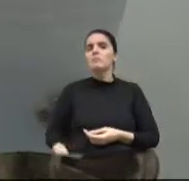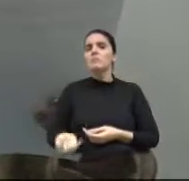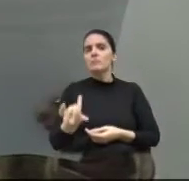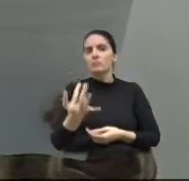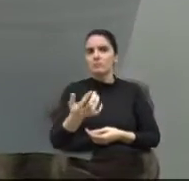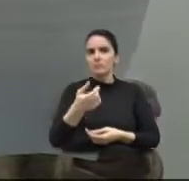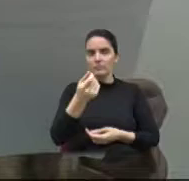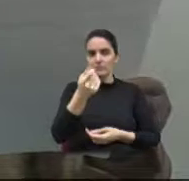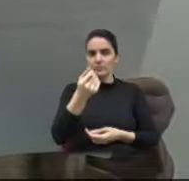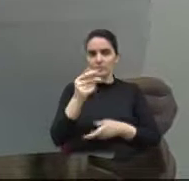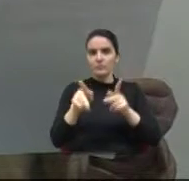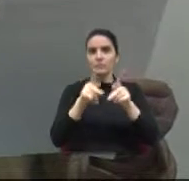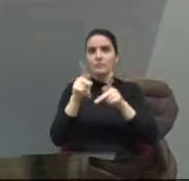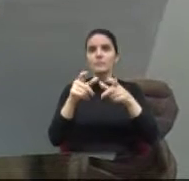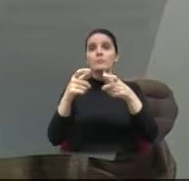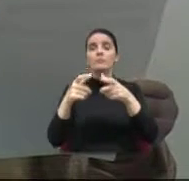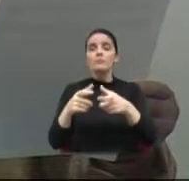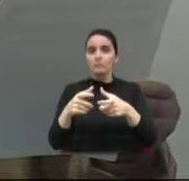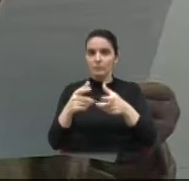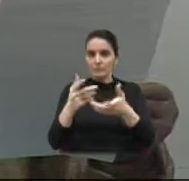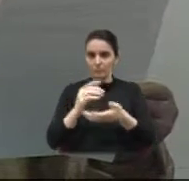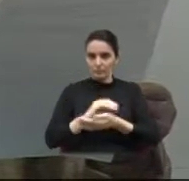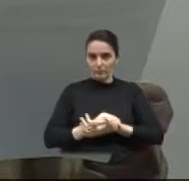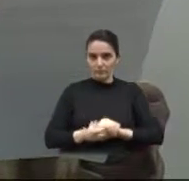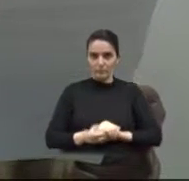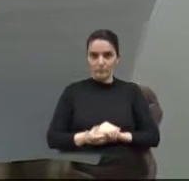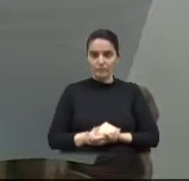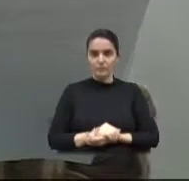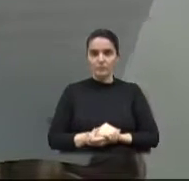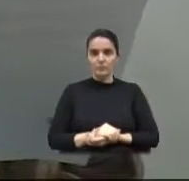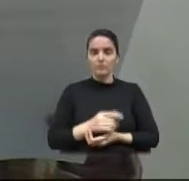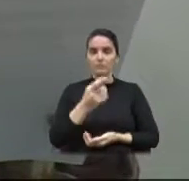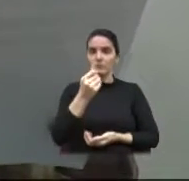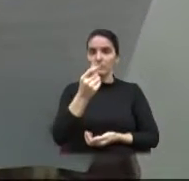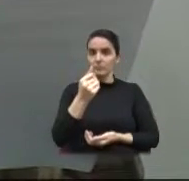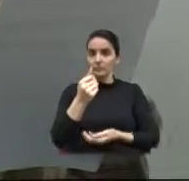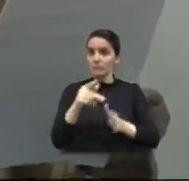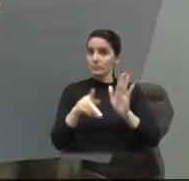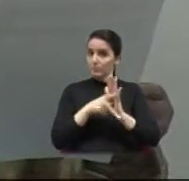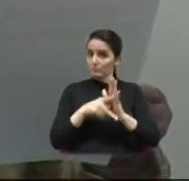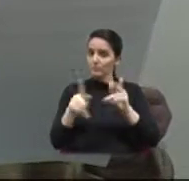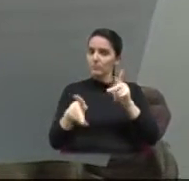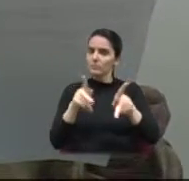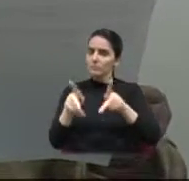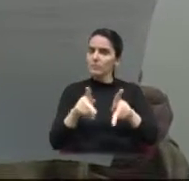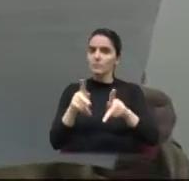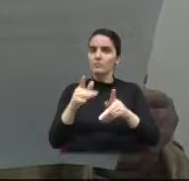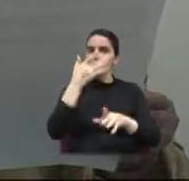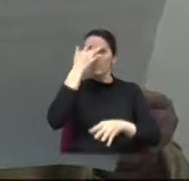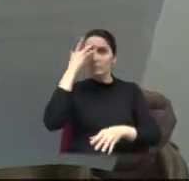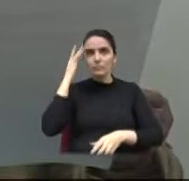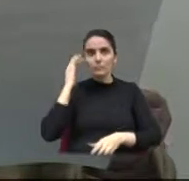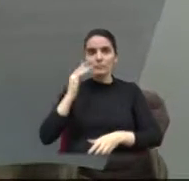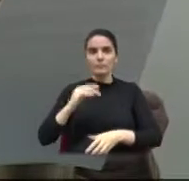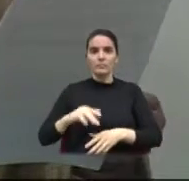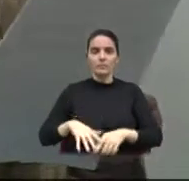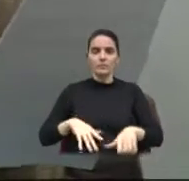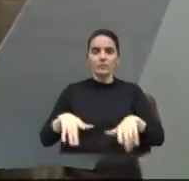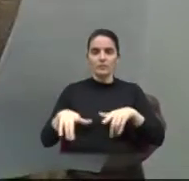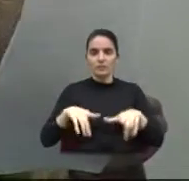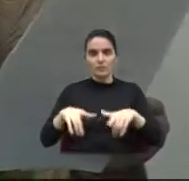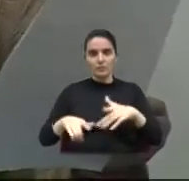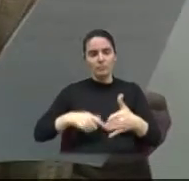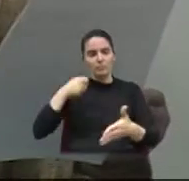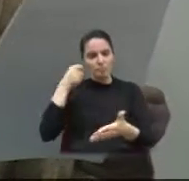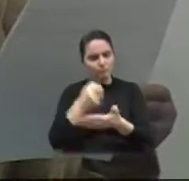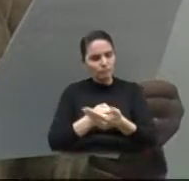o dinheiro público. Dinheiro este vindo da população, de pessoas que lutam com suas vidas para pagar